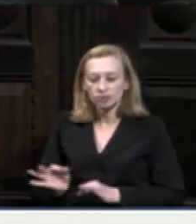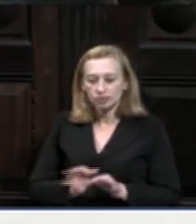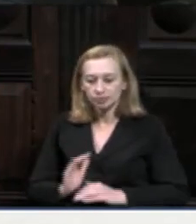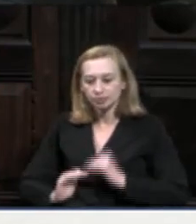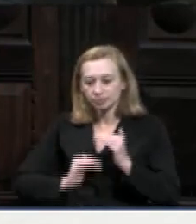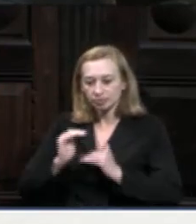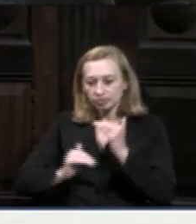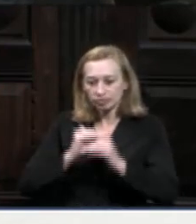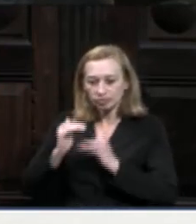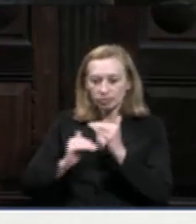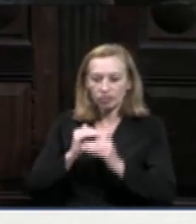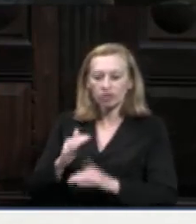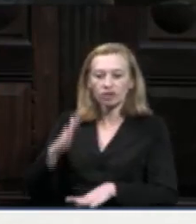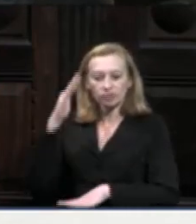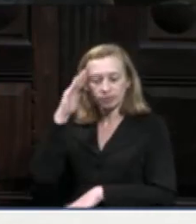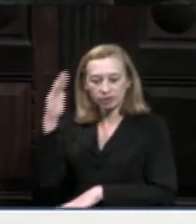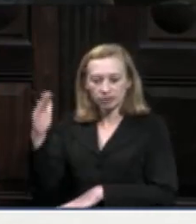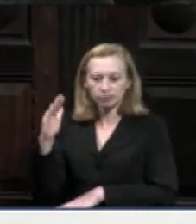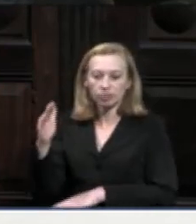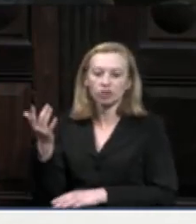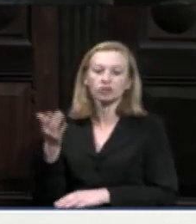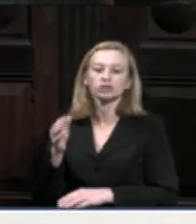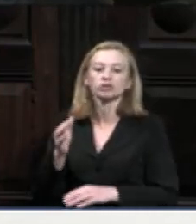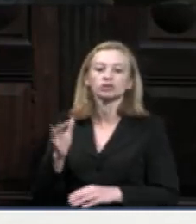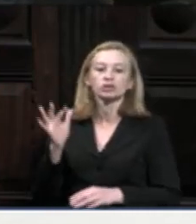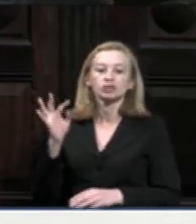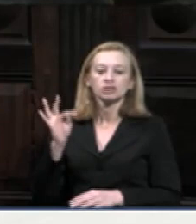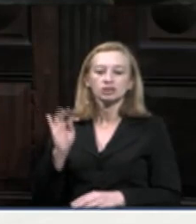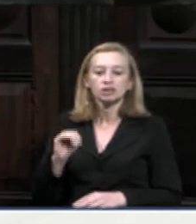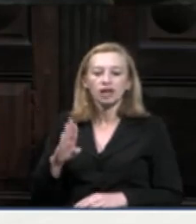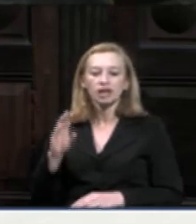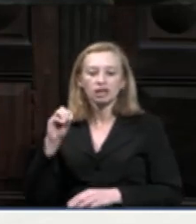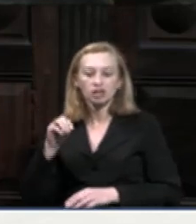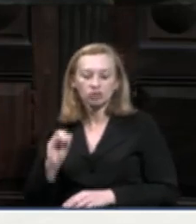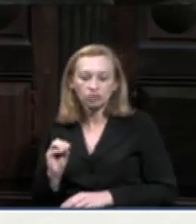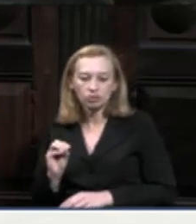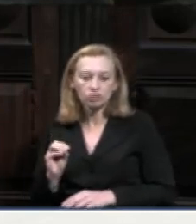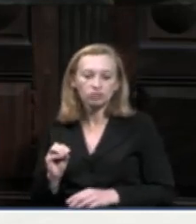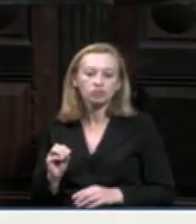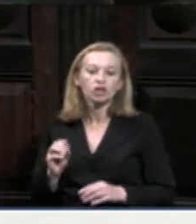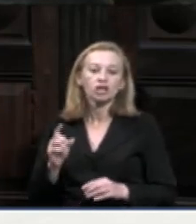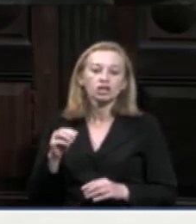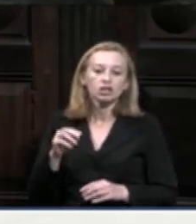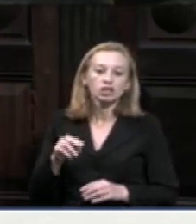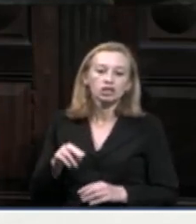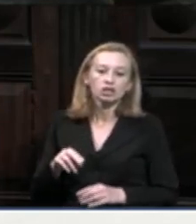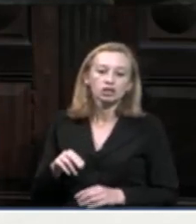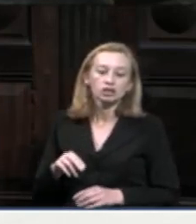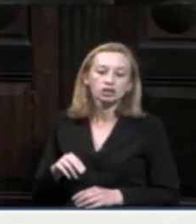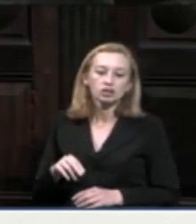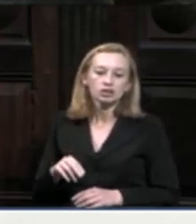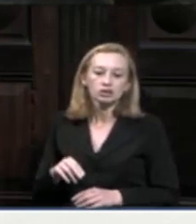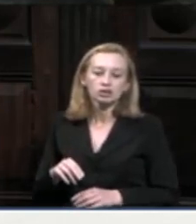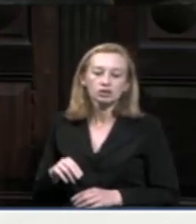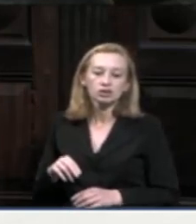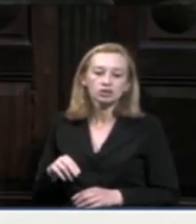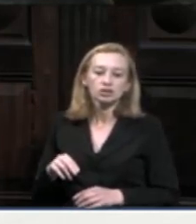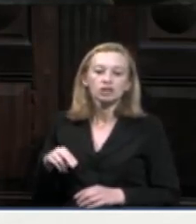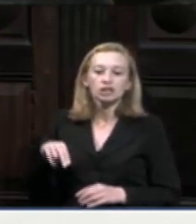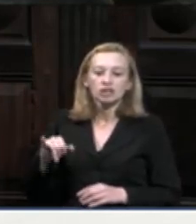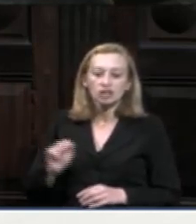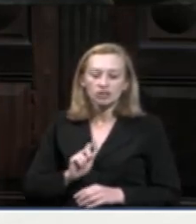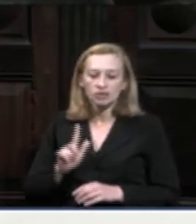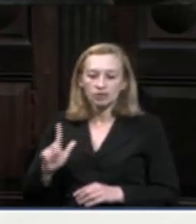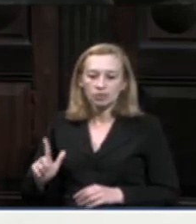missão fundamental, que formar técnicos com cursos regulares de nível médio que sejam técnicos, para além de